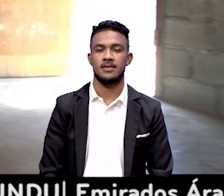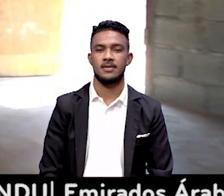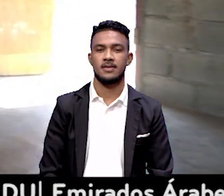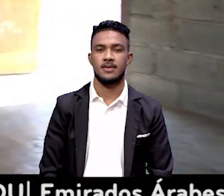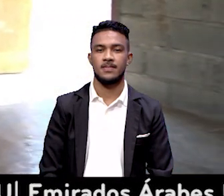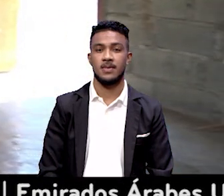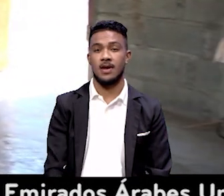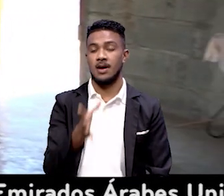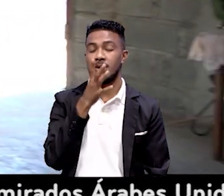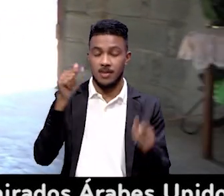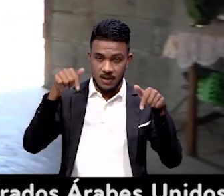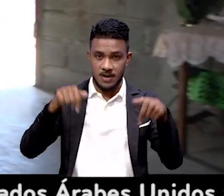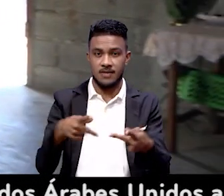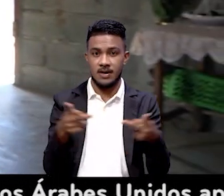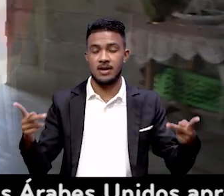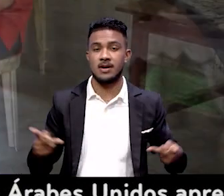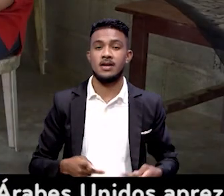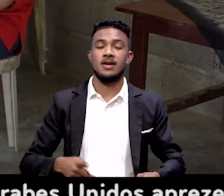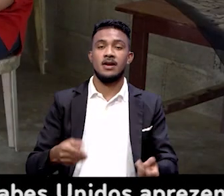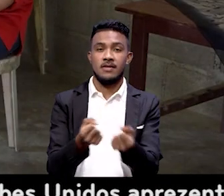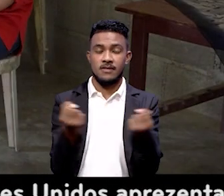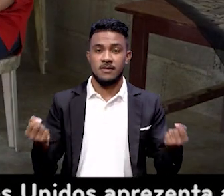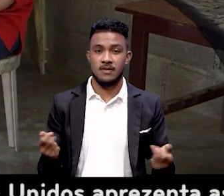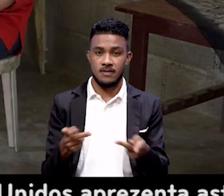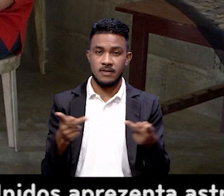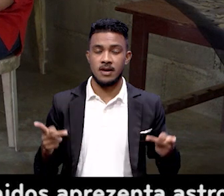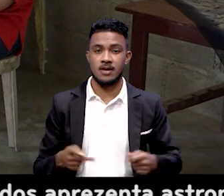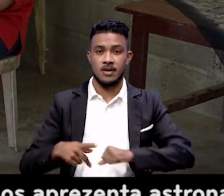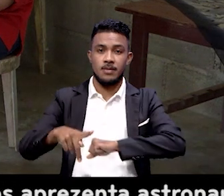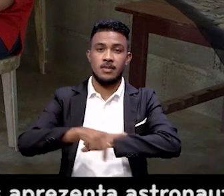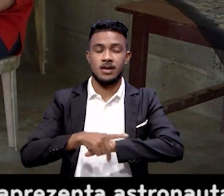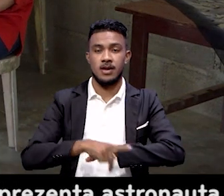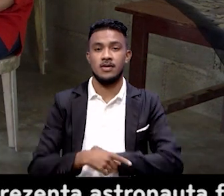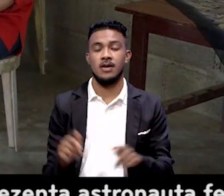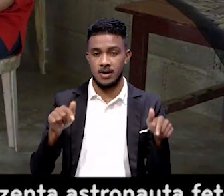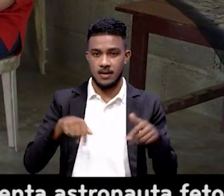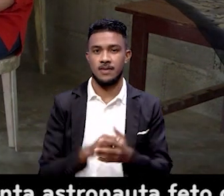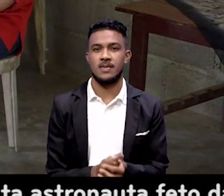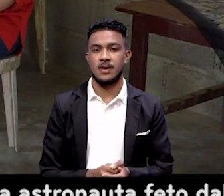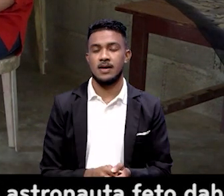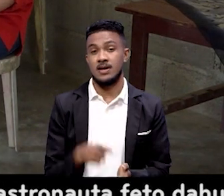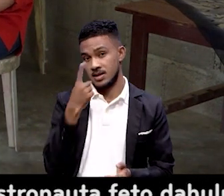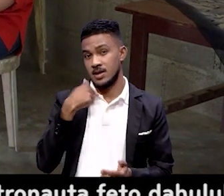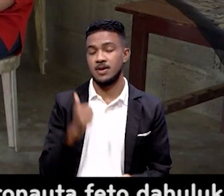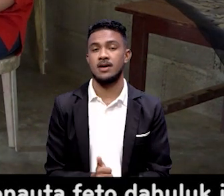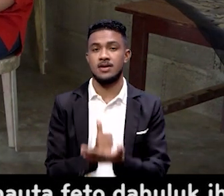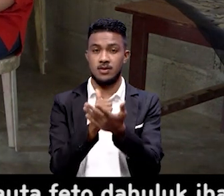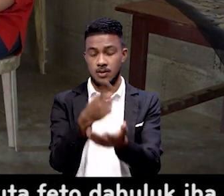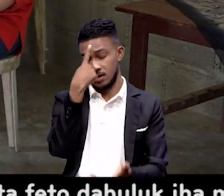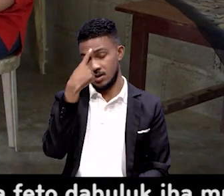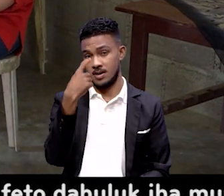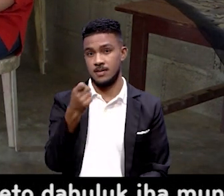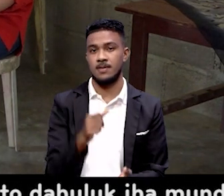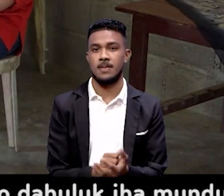Ama mai ya Fatin dene, ya sede partido dene, sema ka fasilita mamai. Tamba lober tu